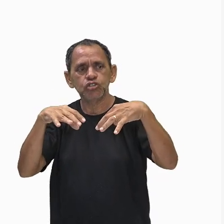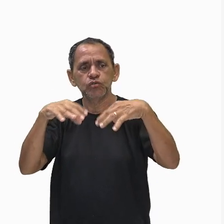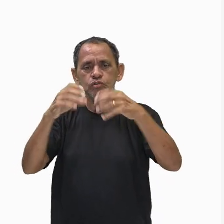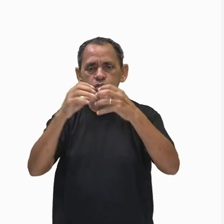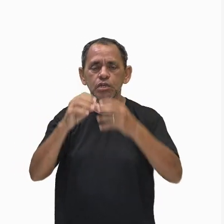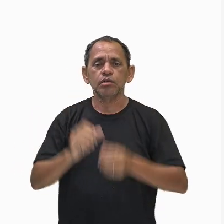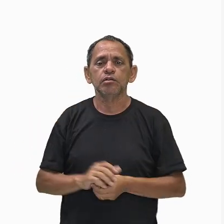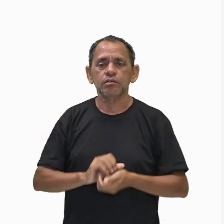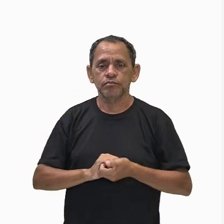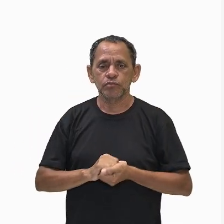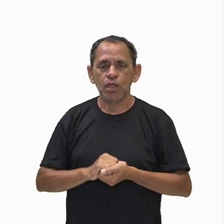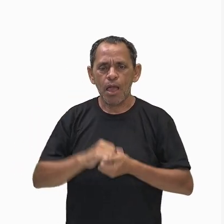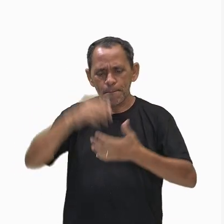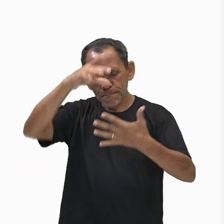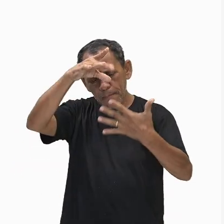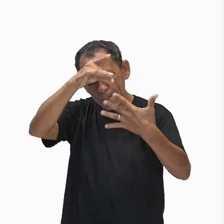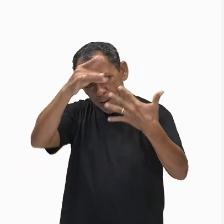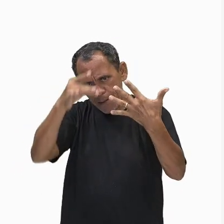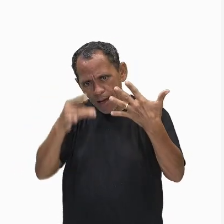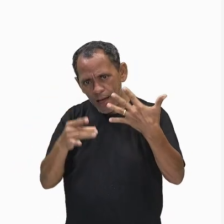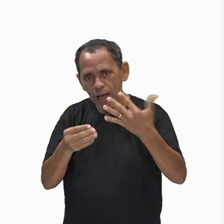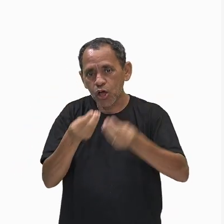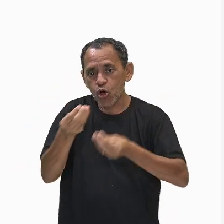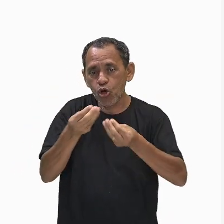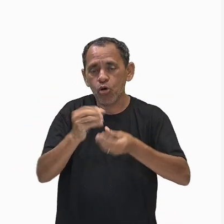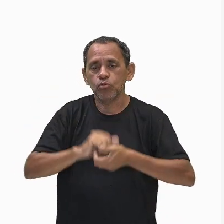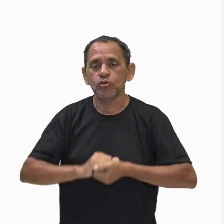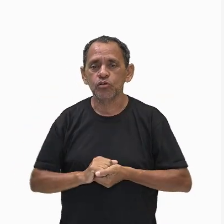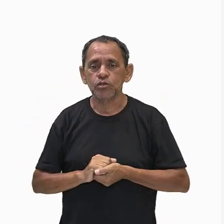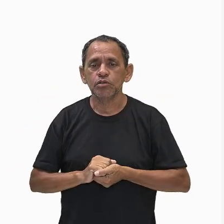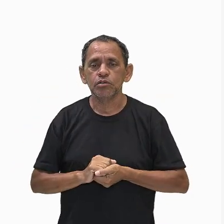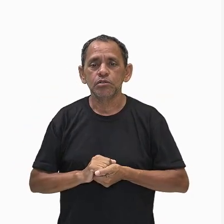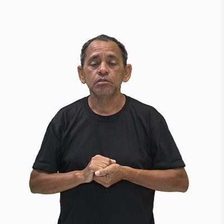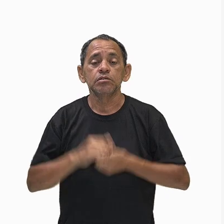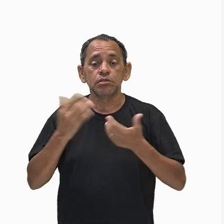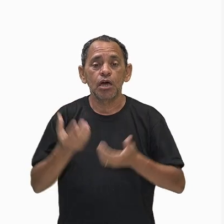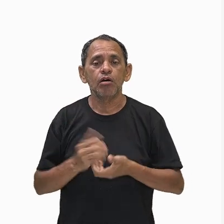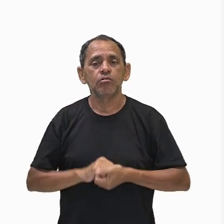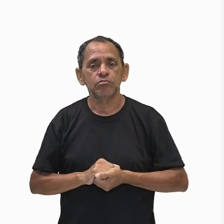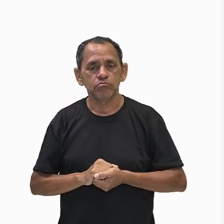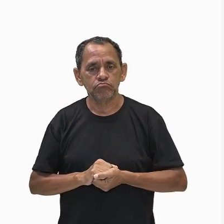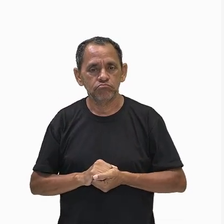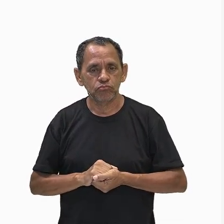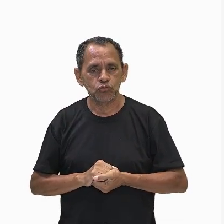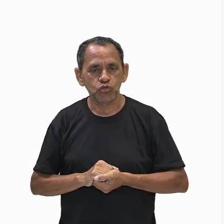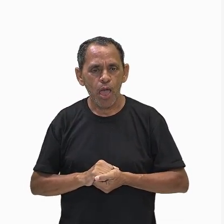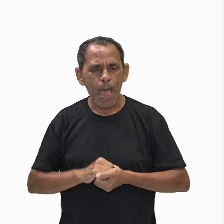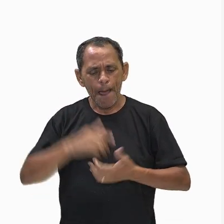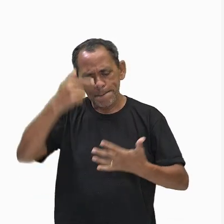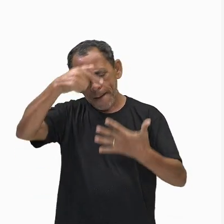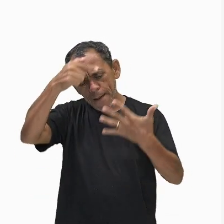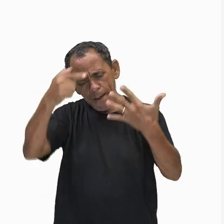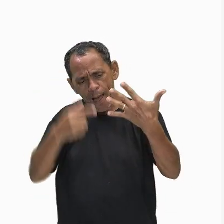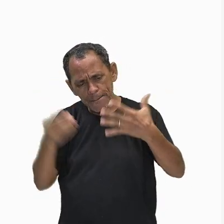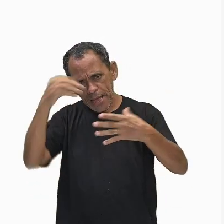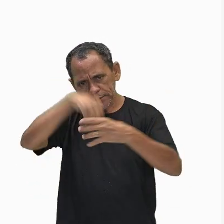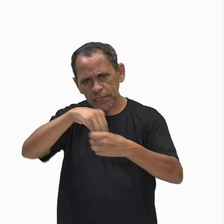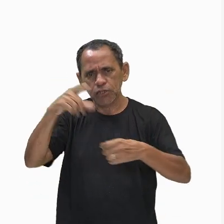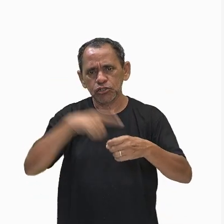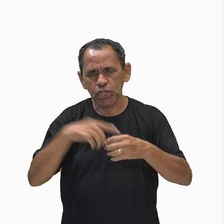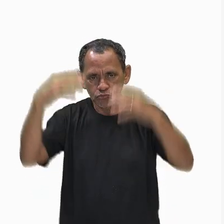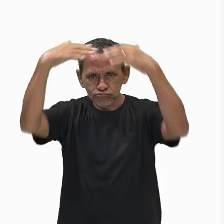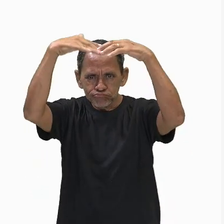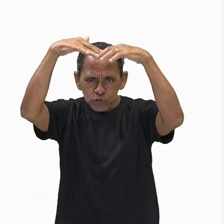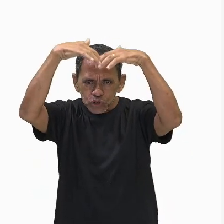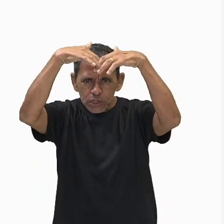e ponte. Tá? Então, aí, esses componentes do sistema nervoso central, como o cérebro,